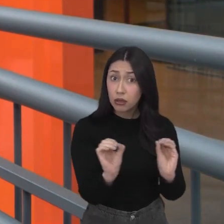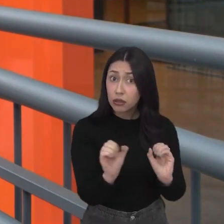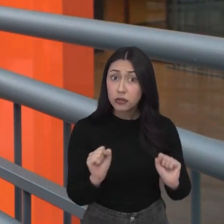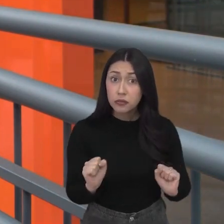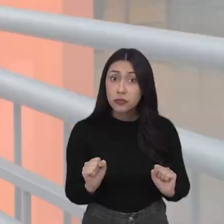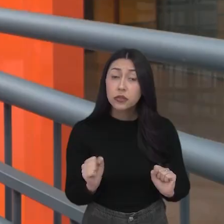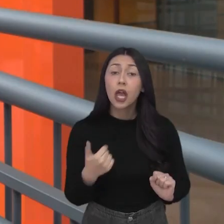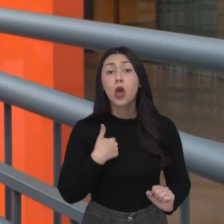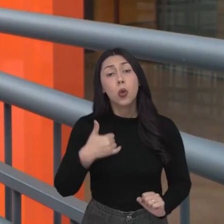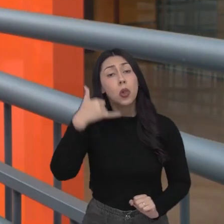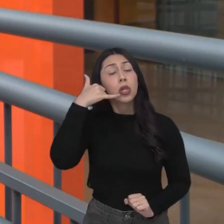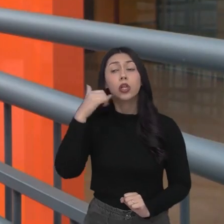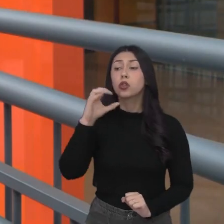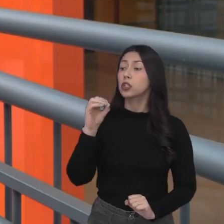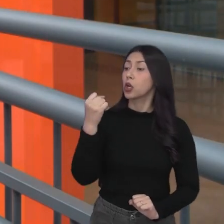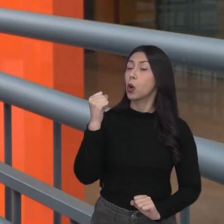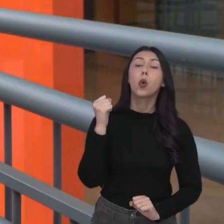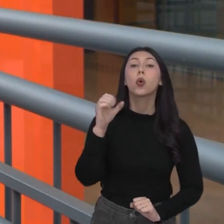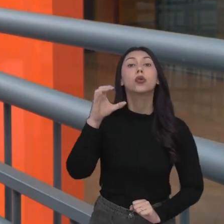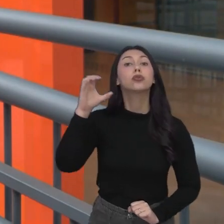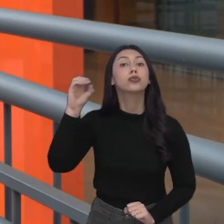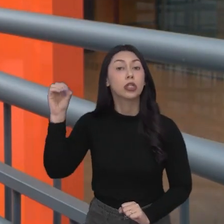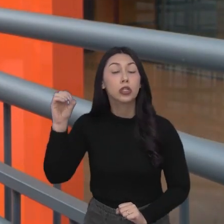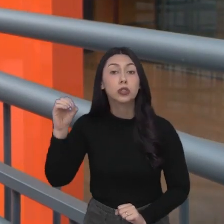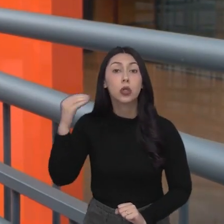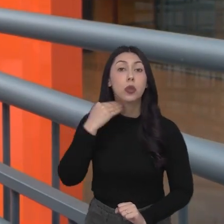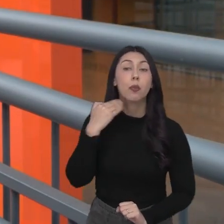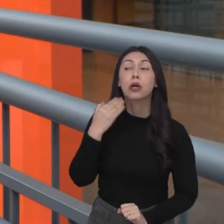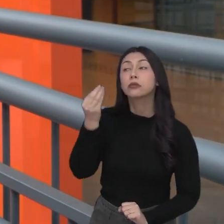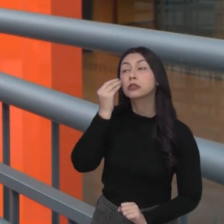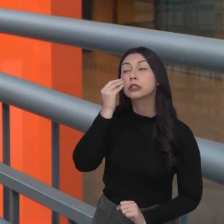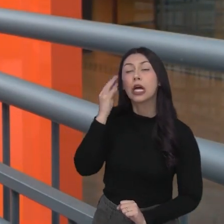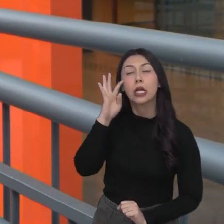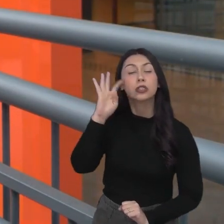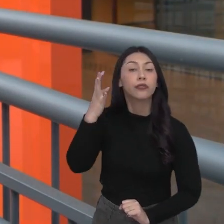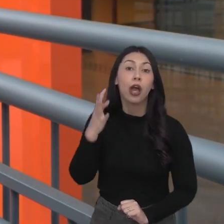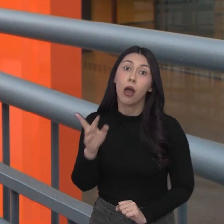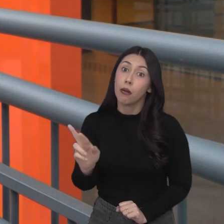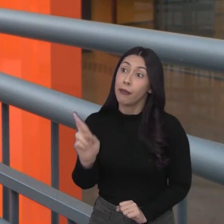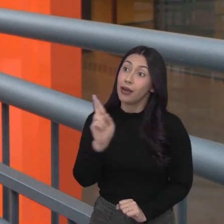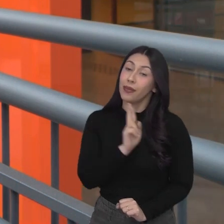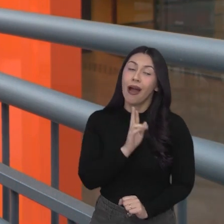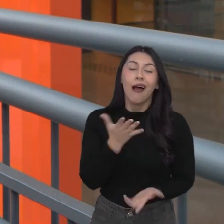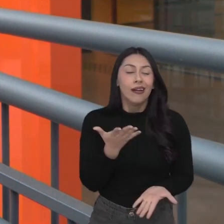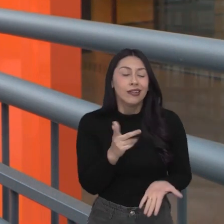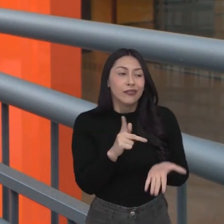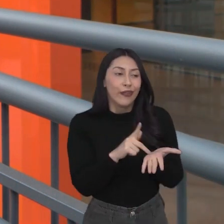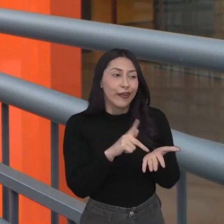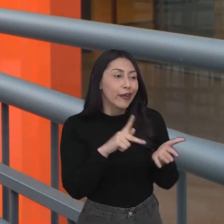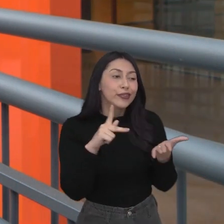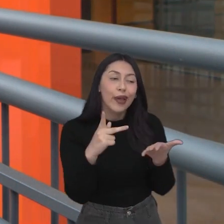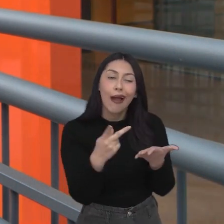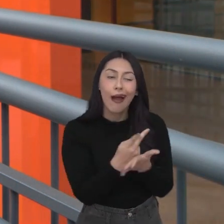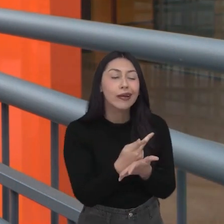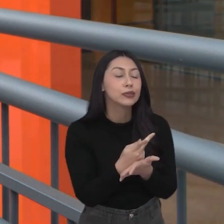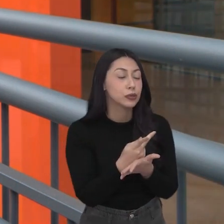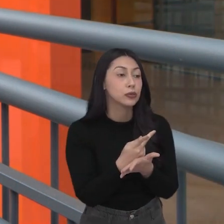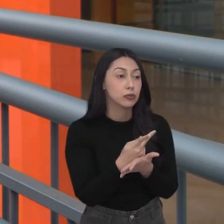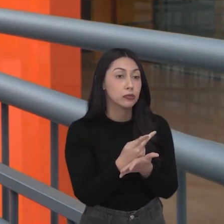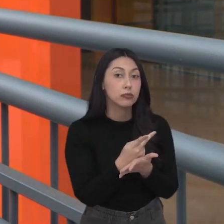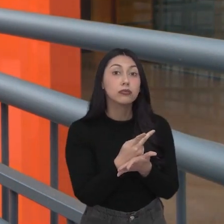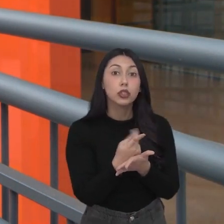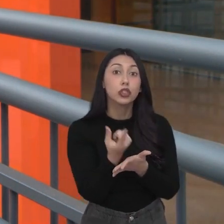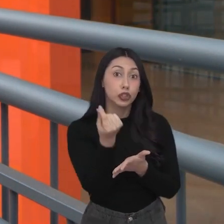nada até o momento. Eu liguei no 0800 do banco para tentar resolver e daí eles informaram realmente que teve um erro, teve um